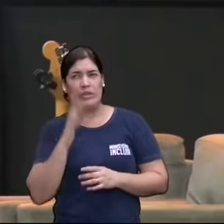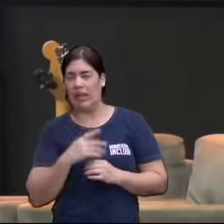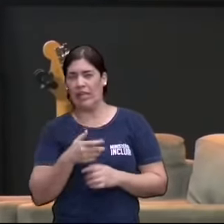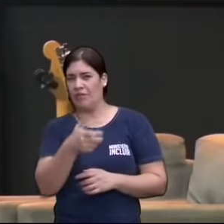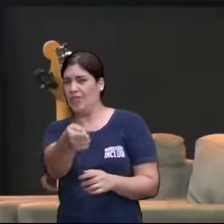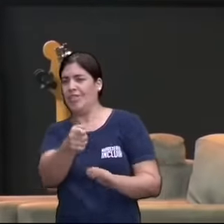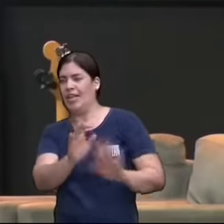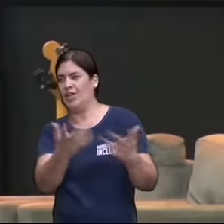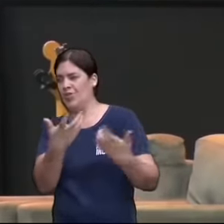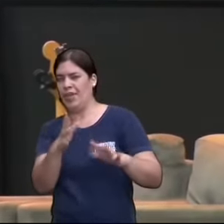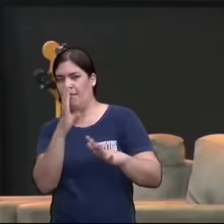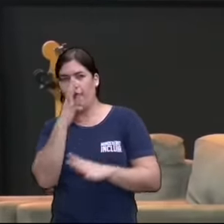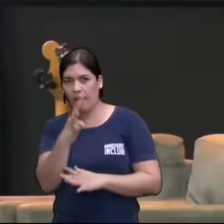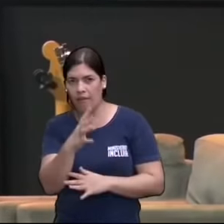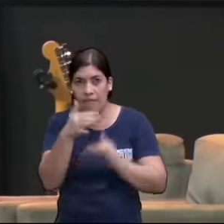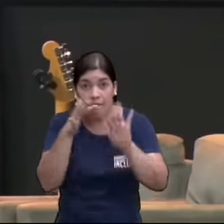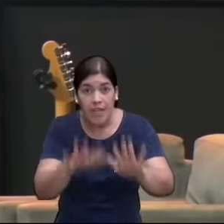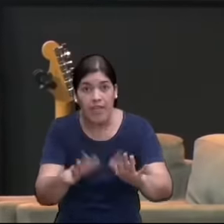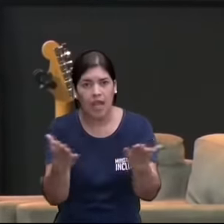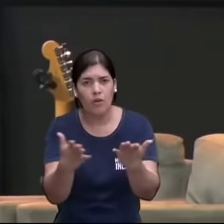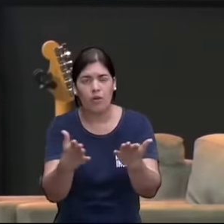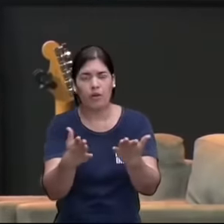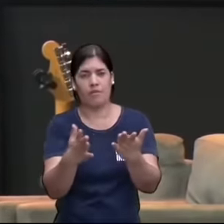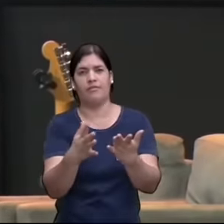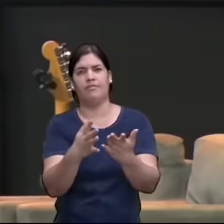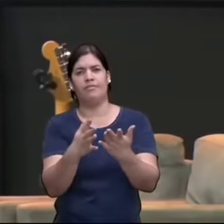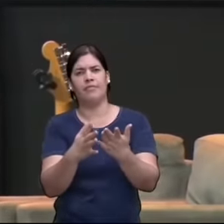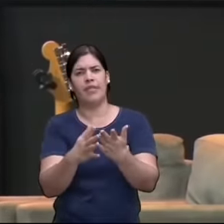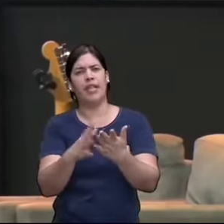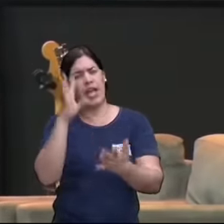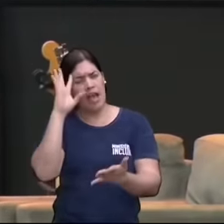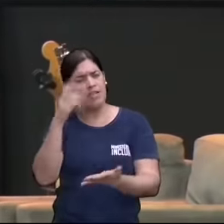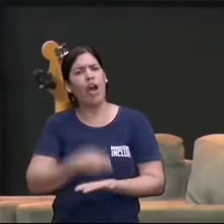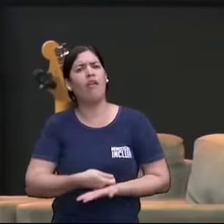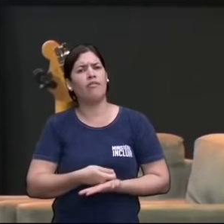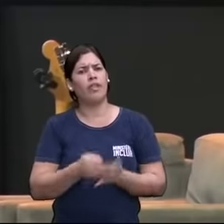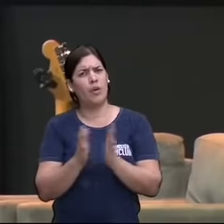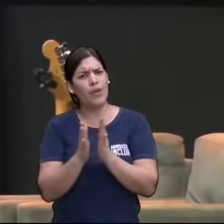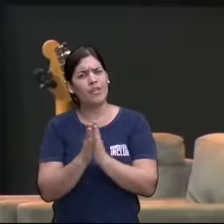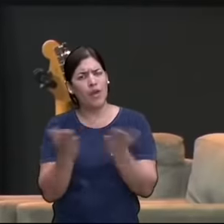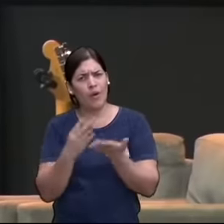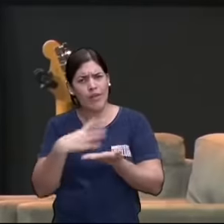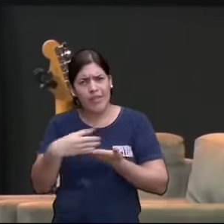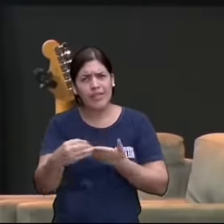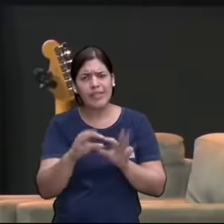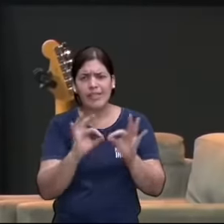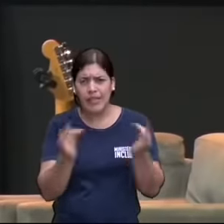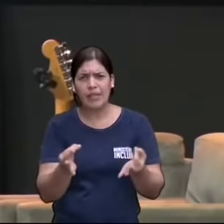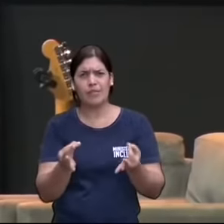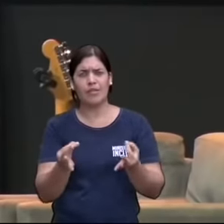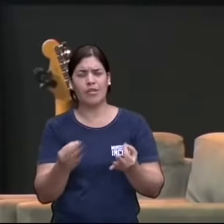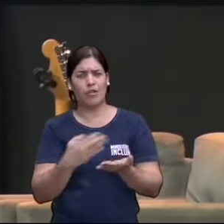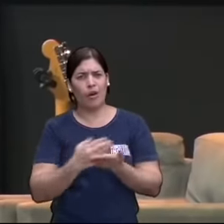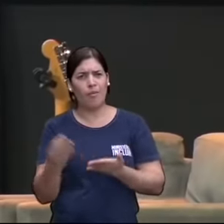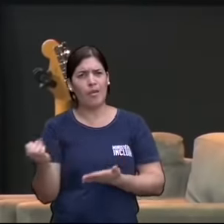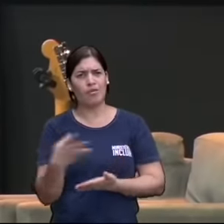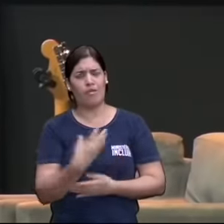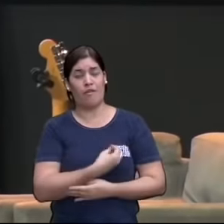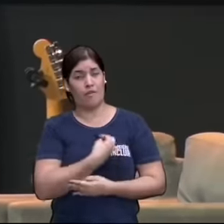aí e decide agora. Faz uma oração agora também. Começa uma nova vida com Jesus, se